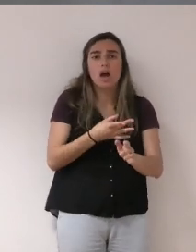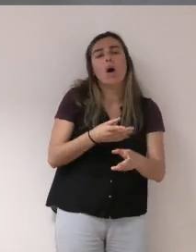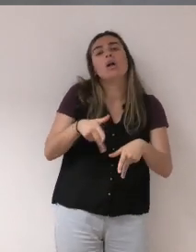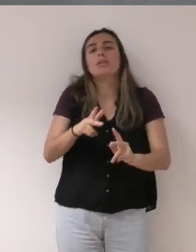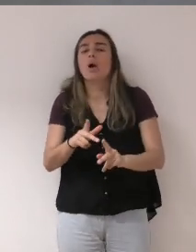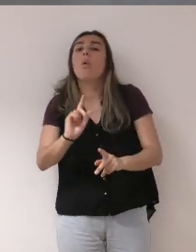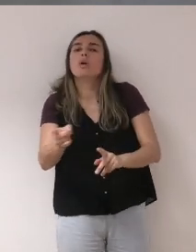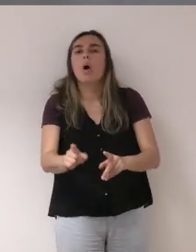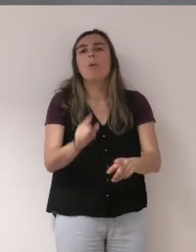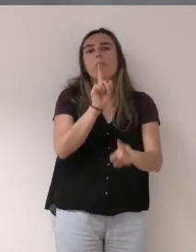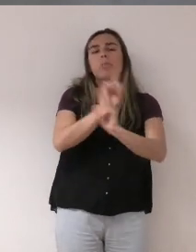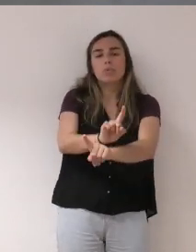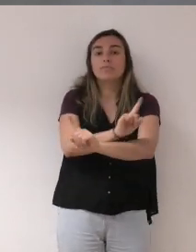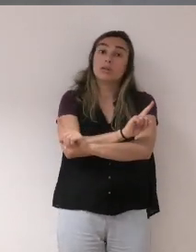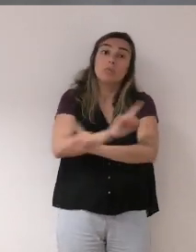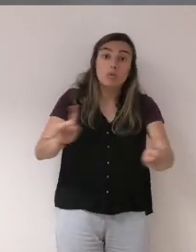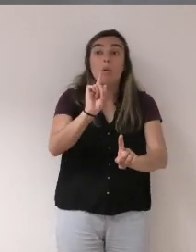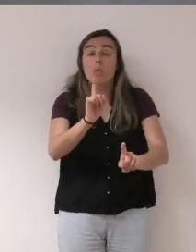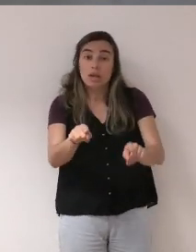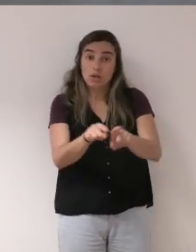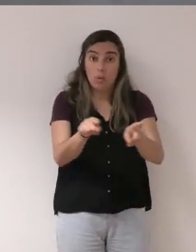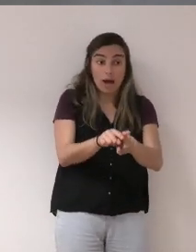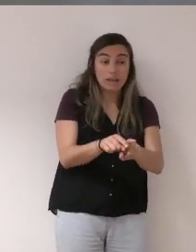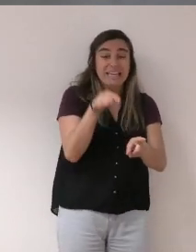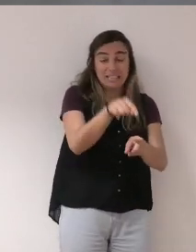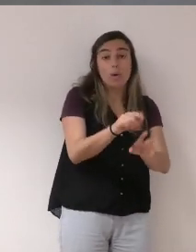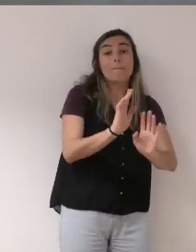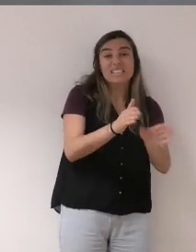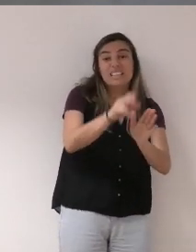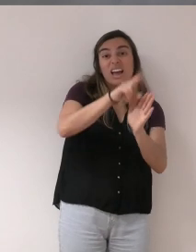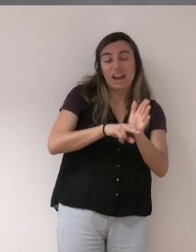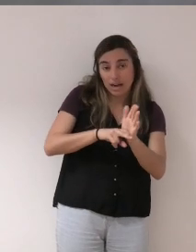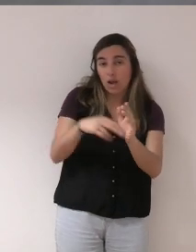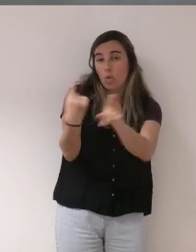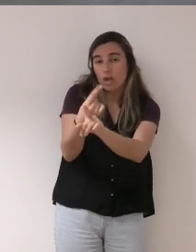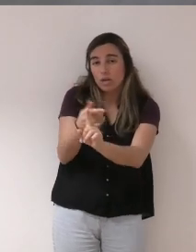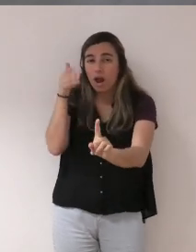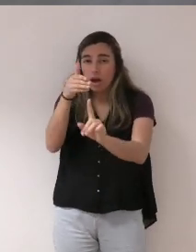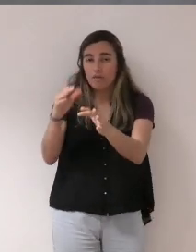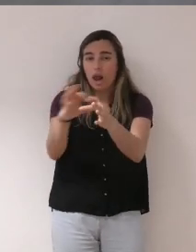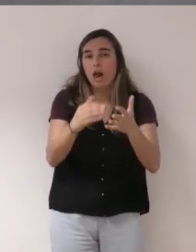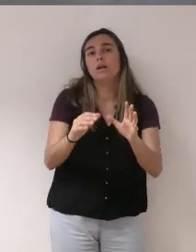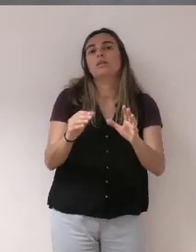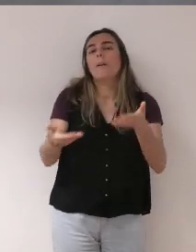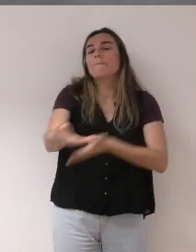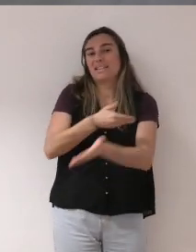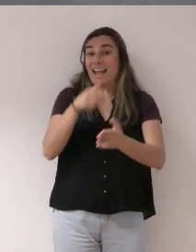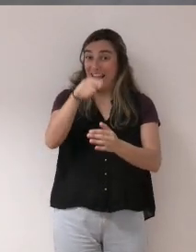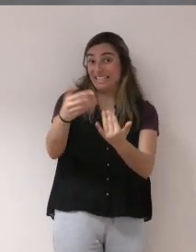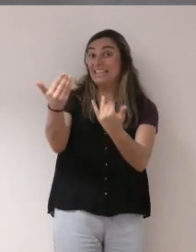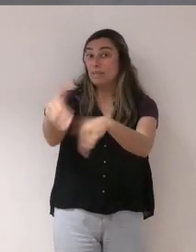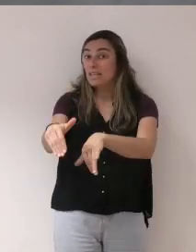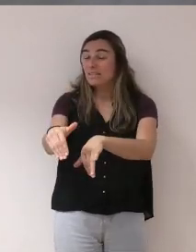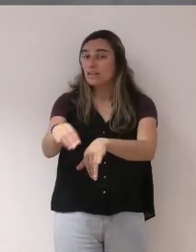proíbe confundem-se. A subversão exige a regra, um substrato estável de referências partilhadas. Esta margem não